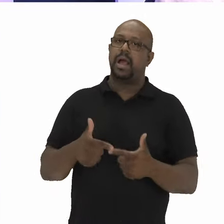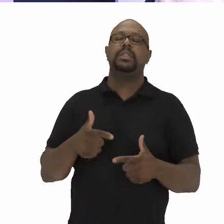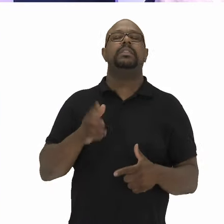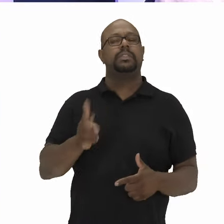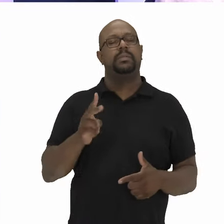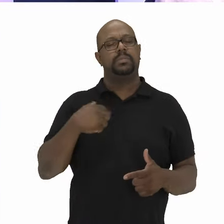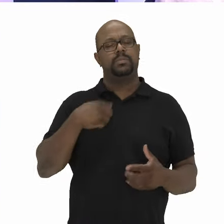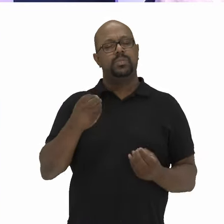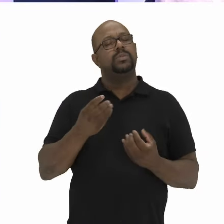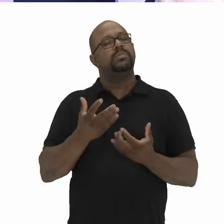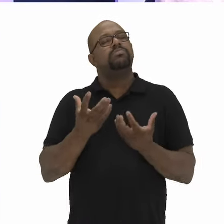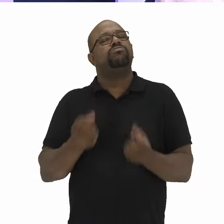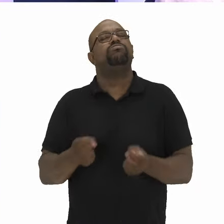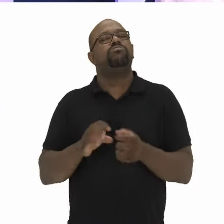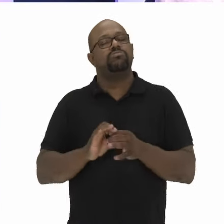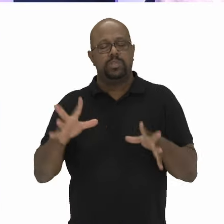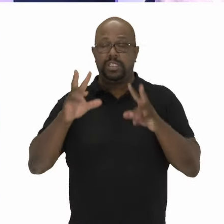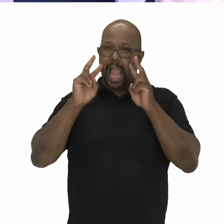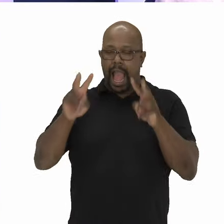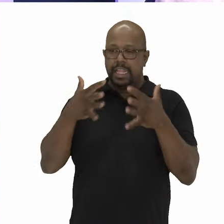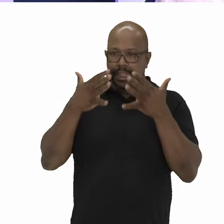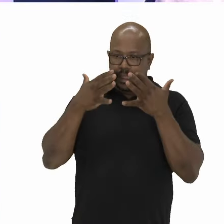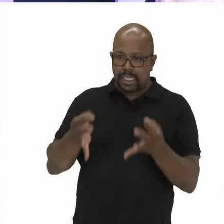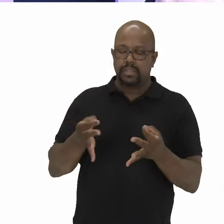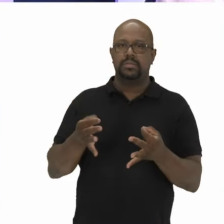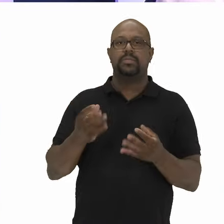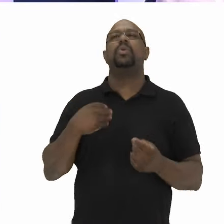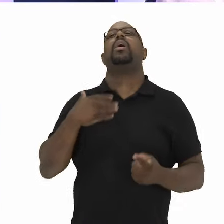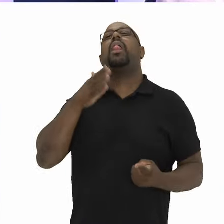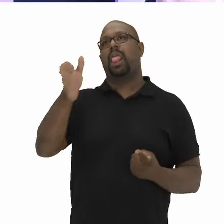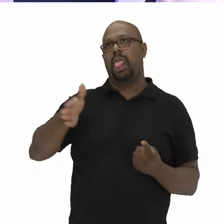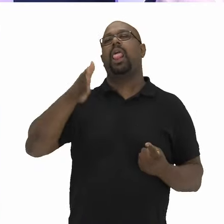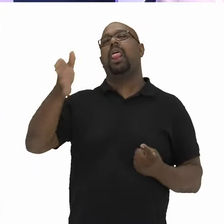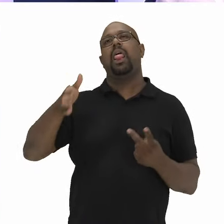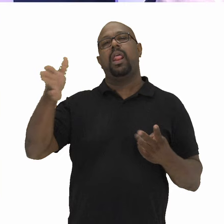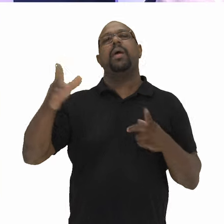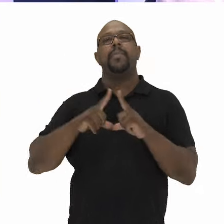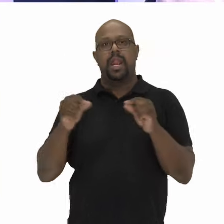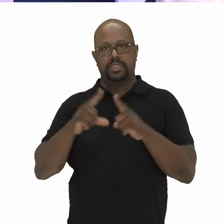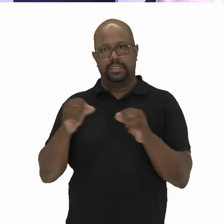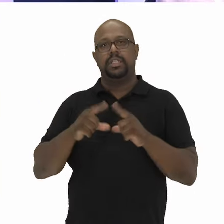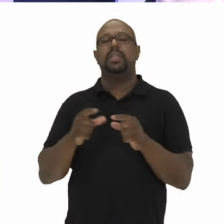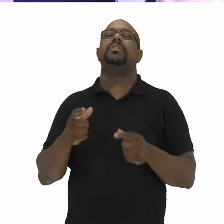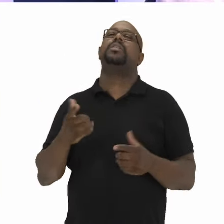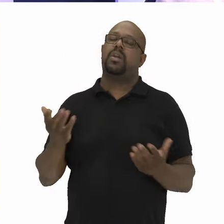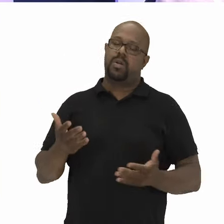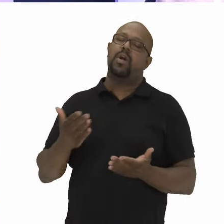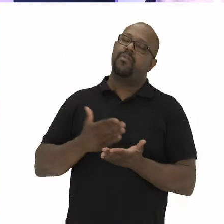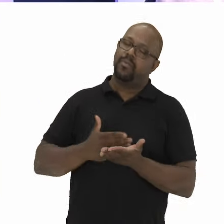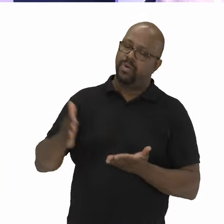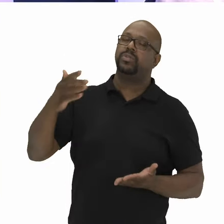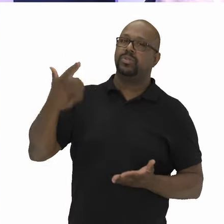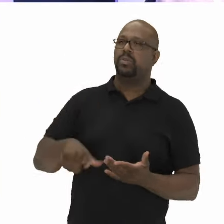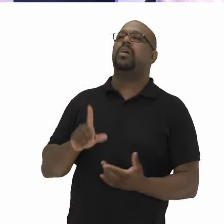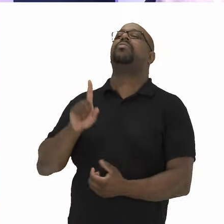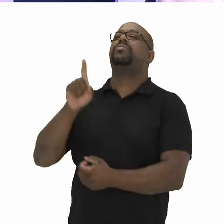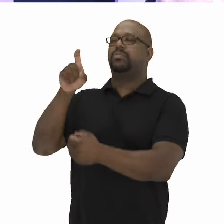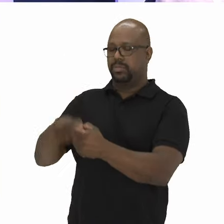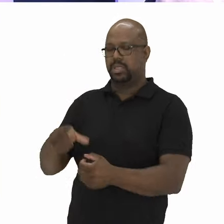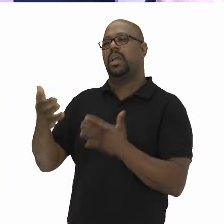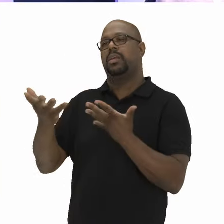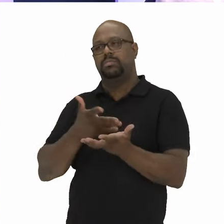trabalho também a gente está sempre muito disposto muito atento muitas idas à Brasília que a gente voltou a ir lá e e